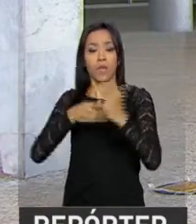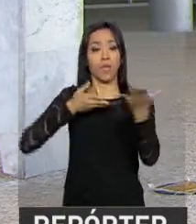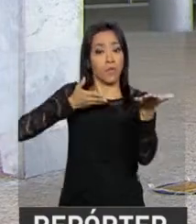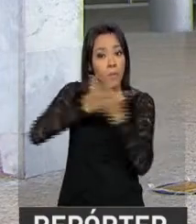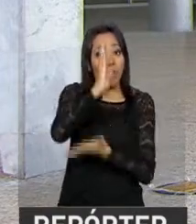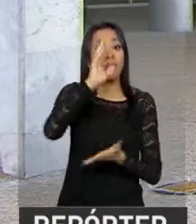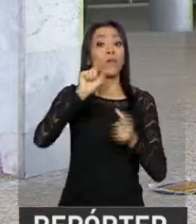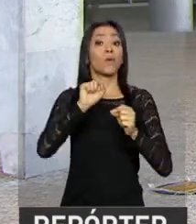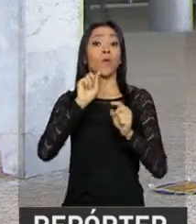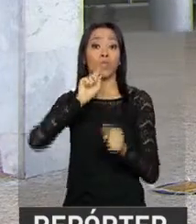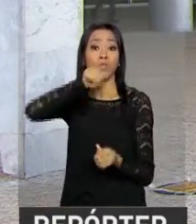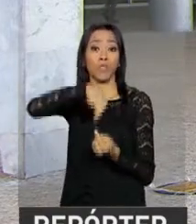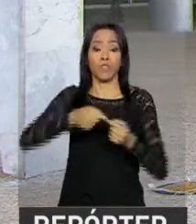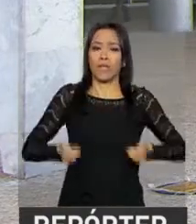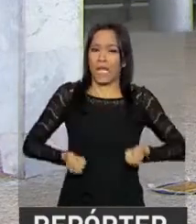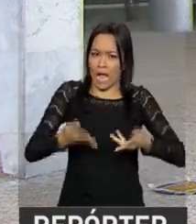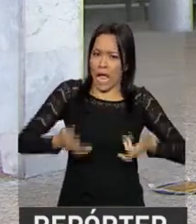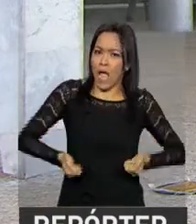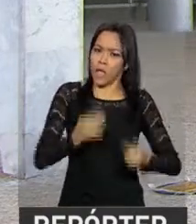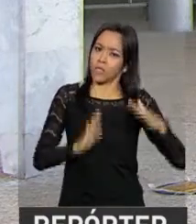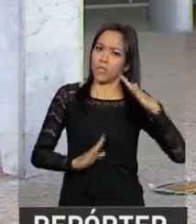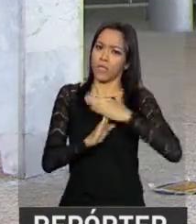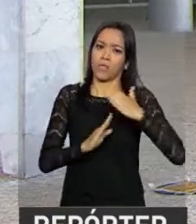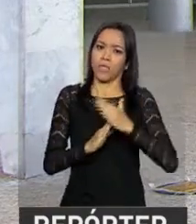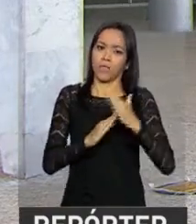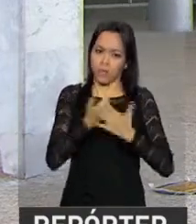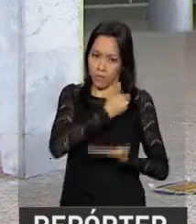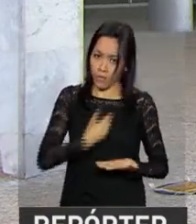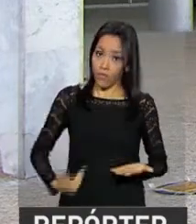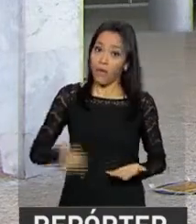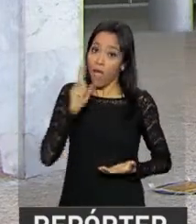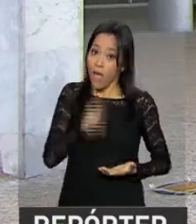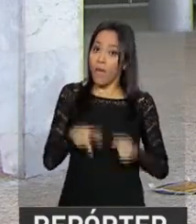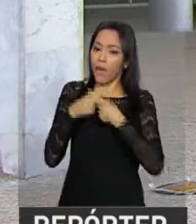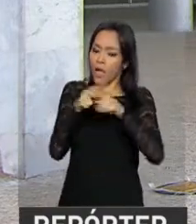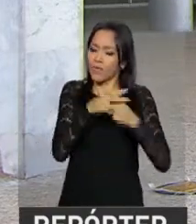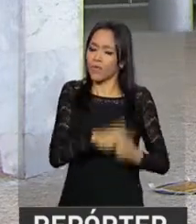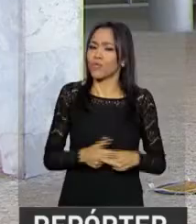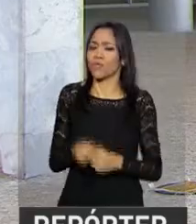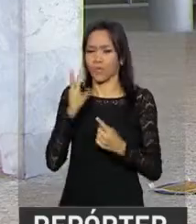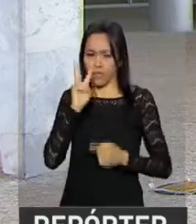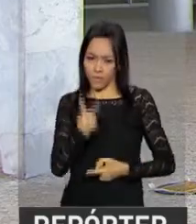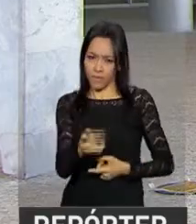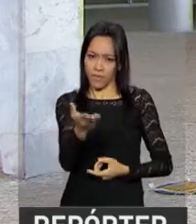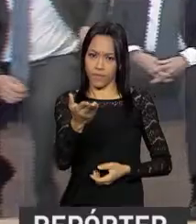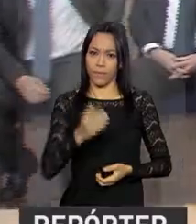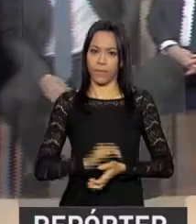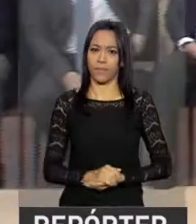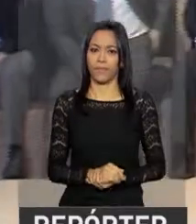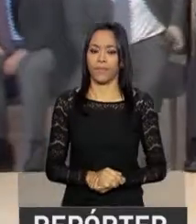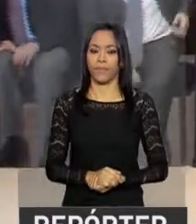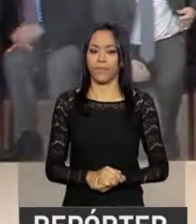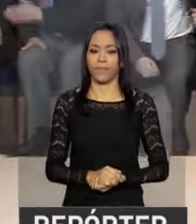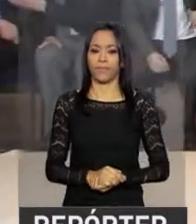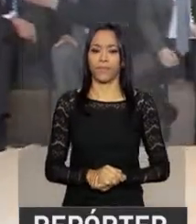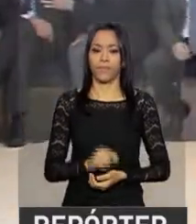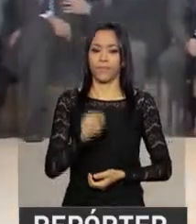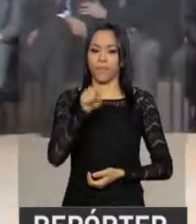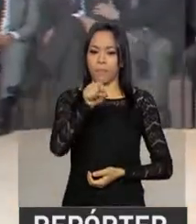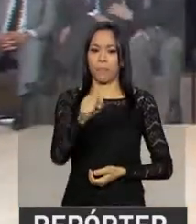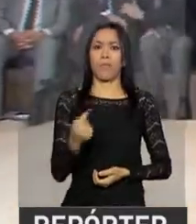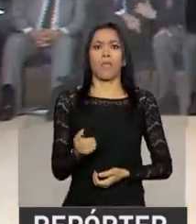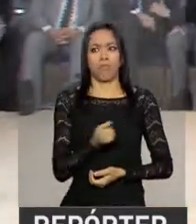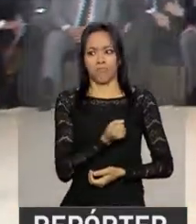públicos para o governo essa medida é a base para o ajuste fiscal vamos ver na reportagem corre um alto